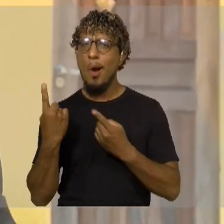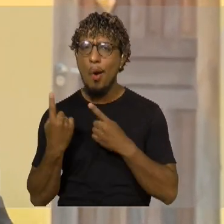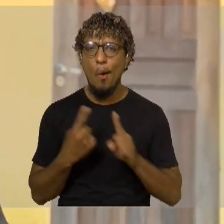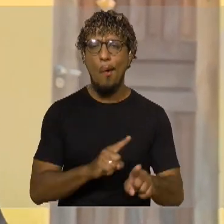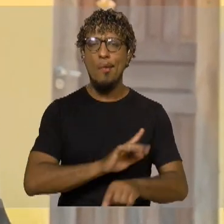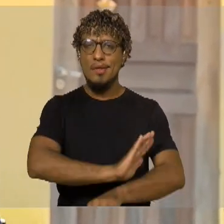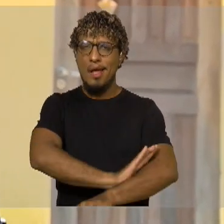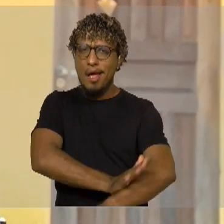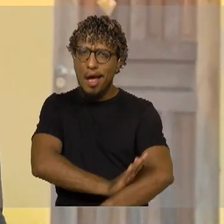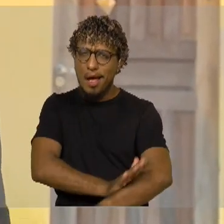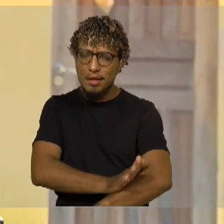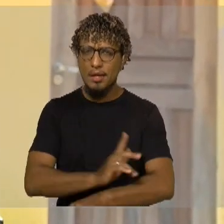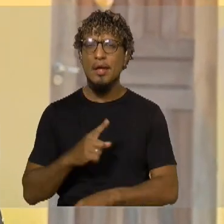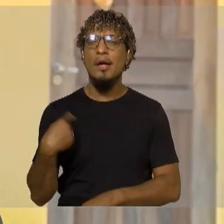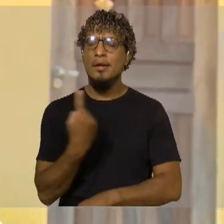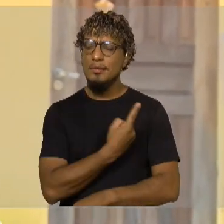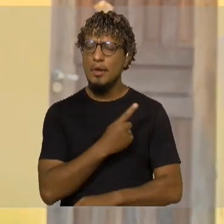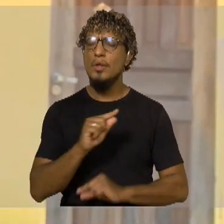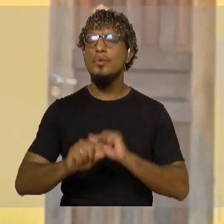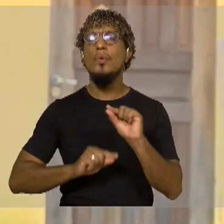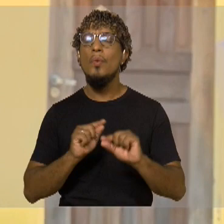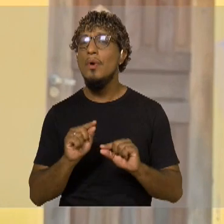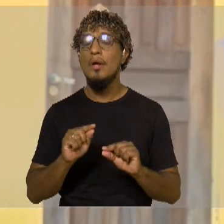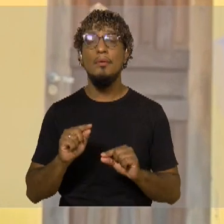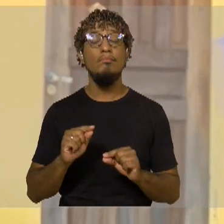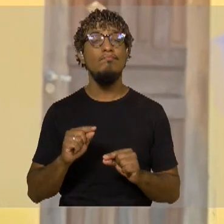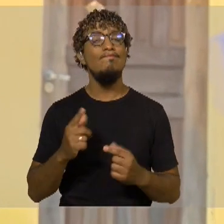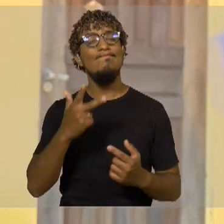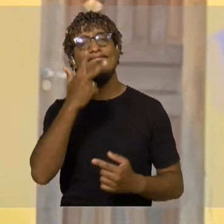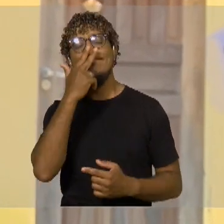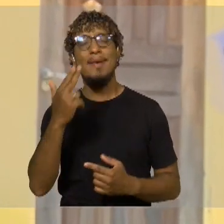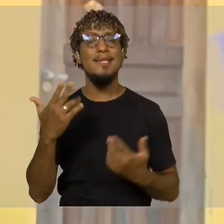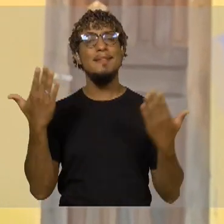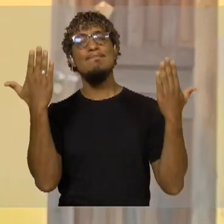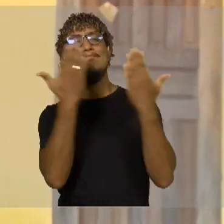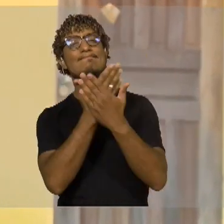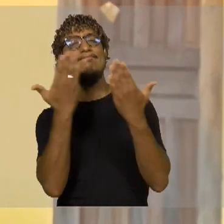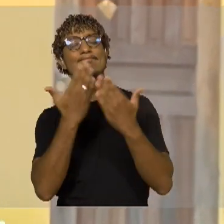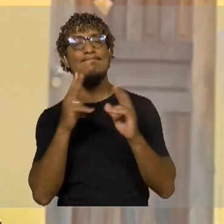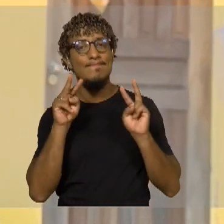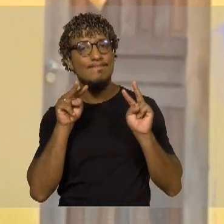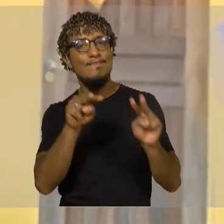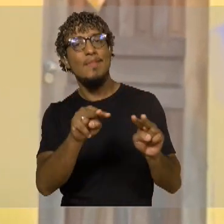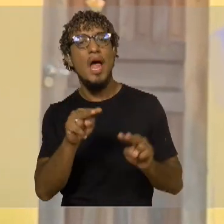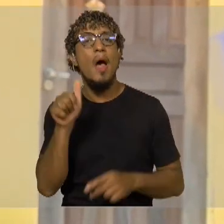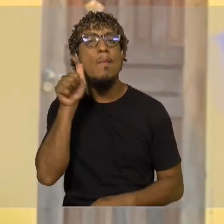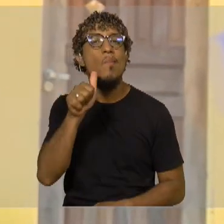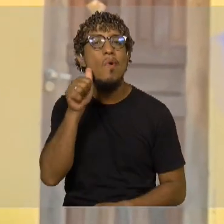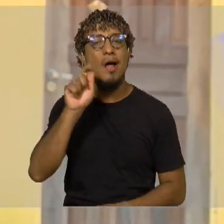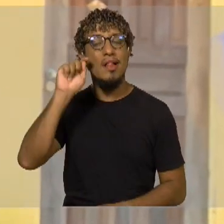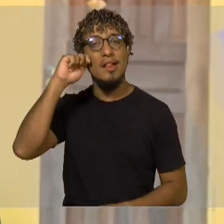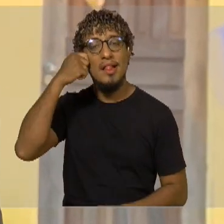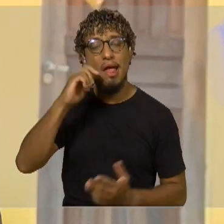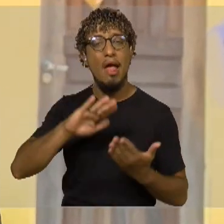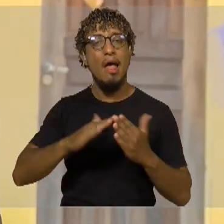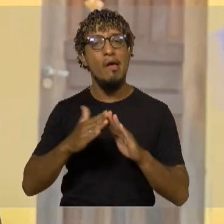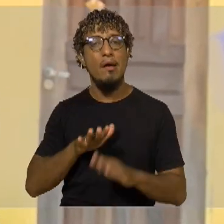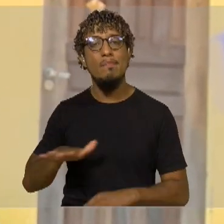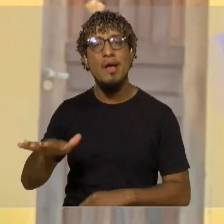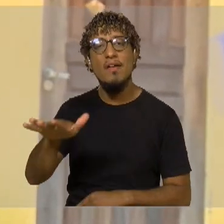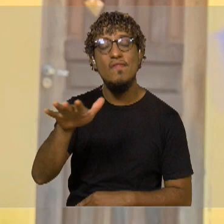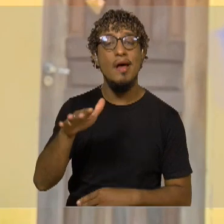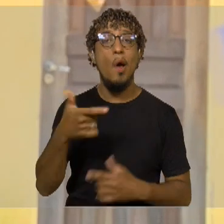foi muito, nas nossas falas vinham muito a questão da invisibilidade da mulher negra periférica em